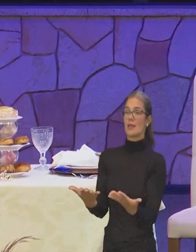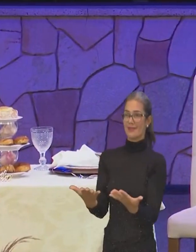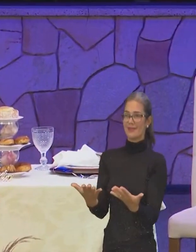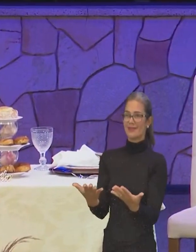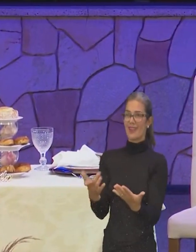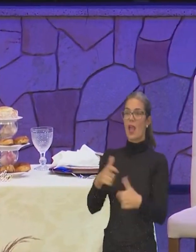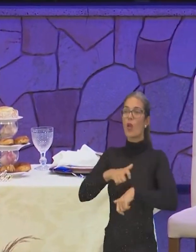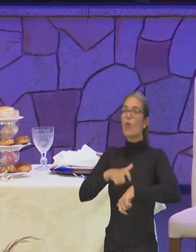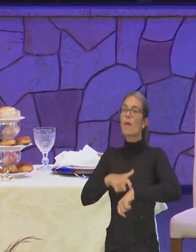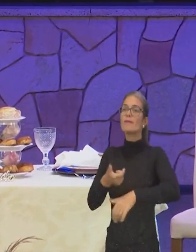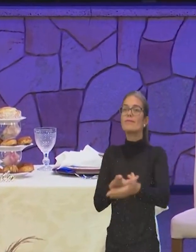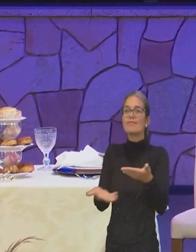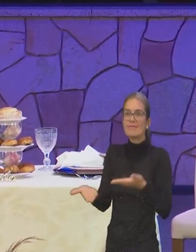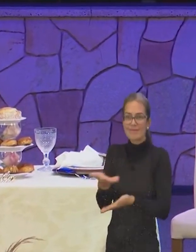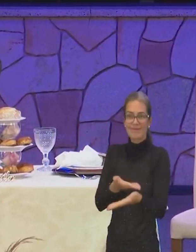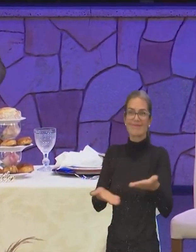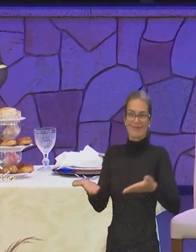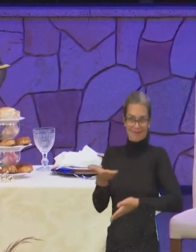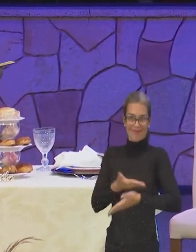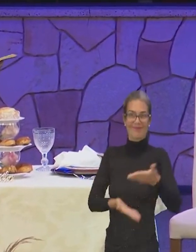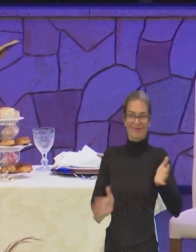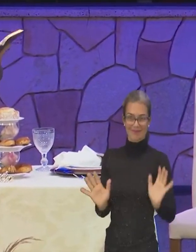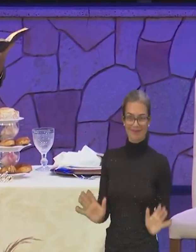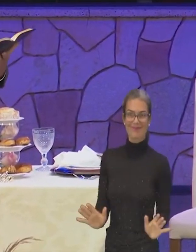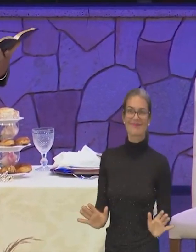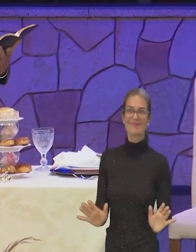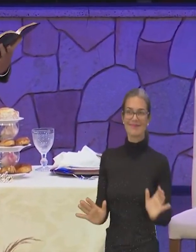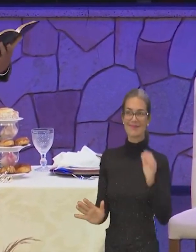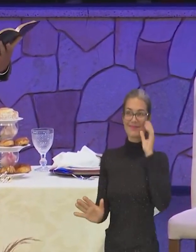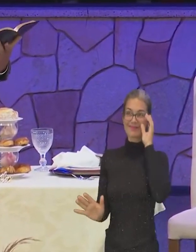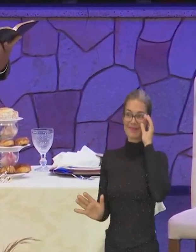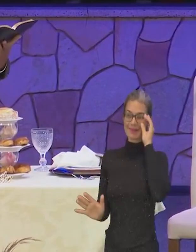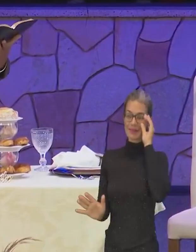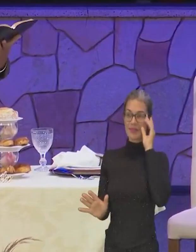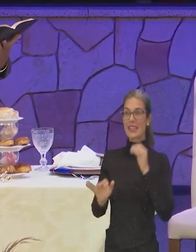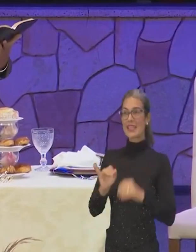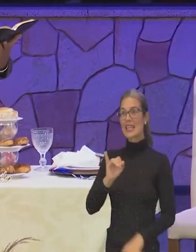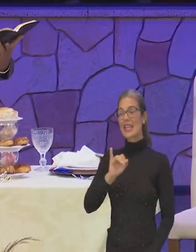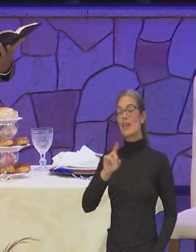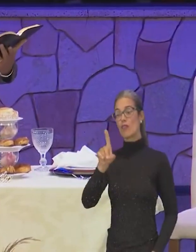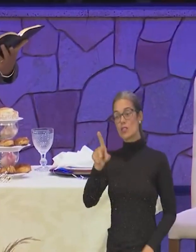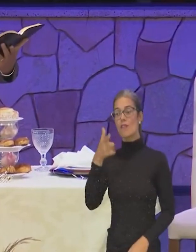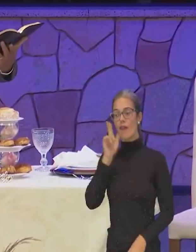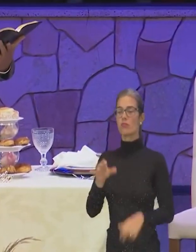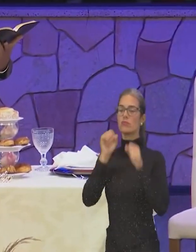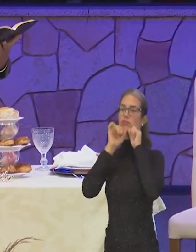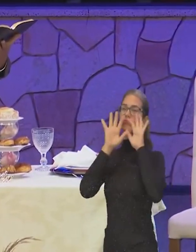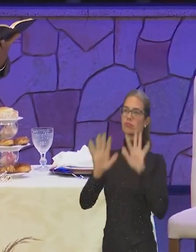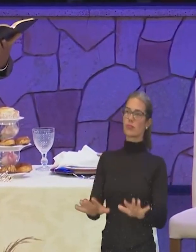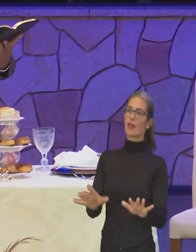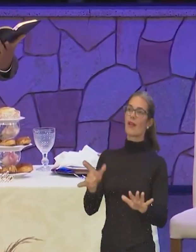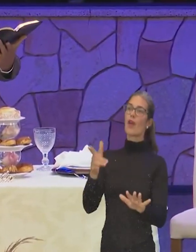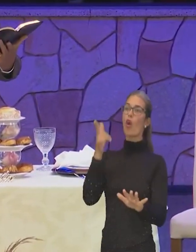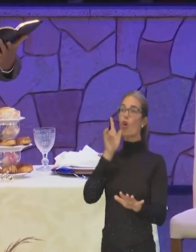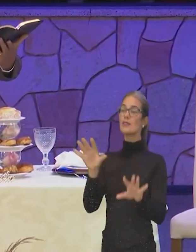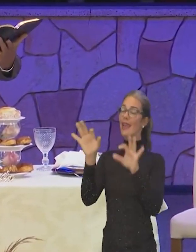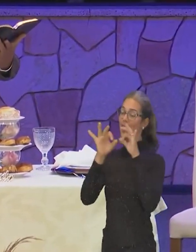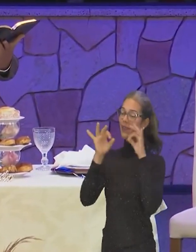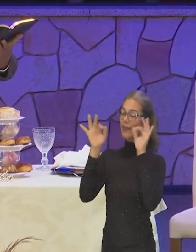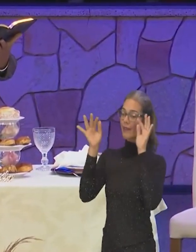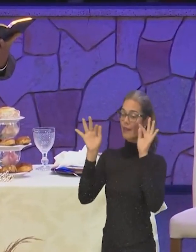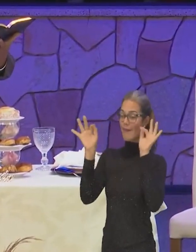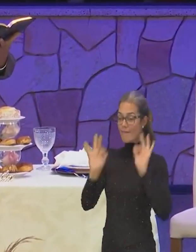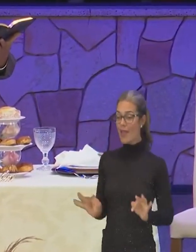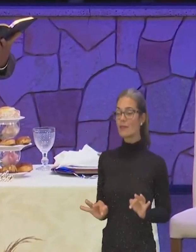ao Senhor de todo o coração, e desta forma a sua casa vai ser abençoada, vocês vão ser felizes, a mulher vai ser